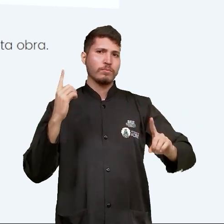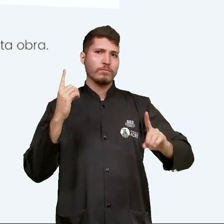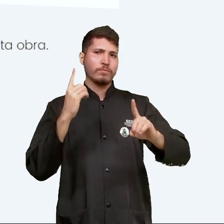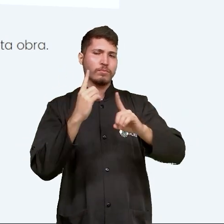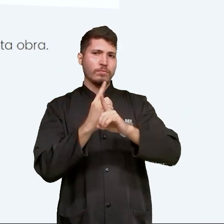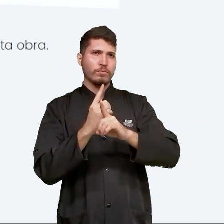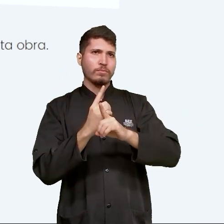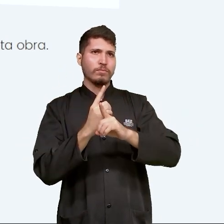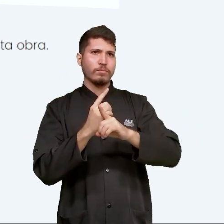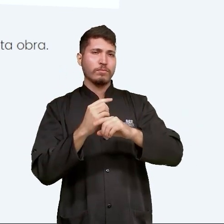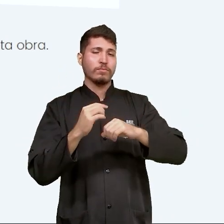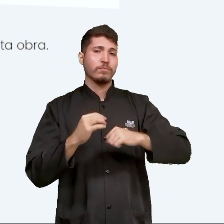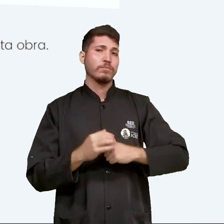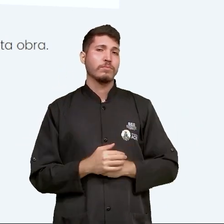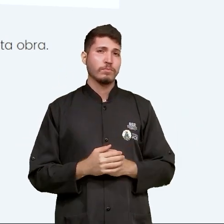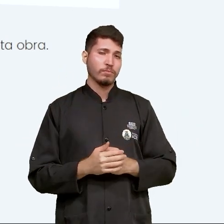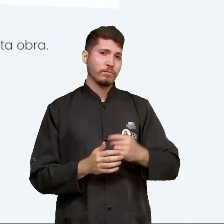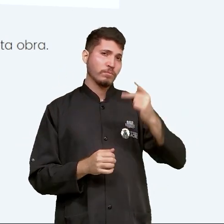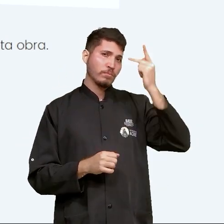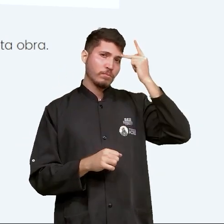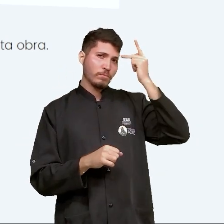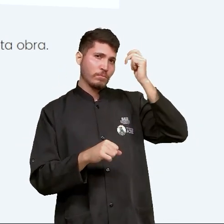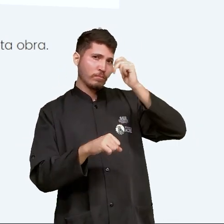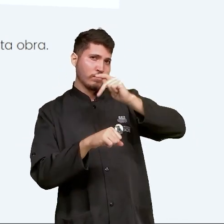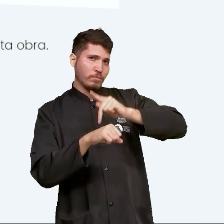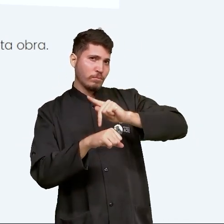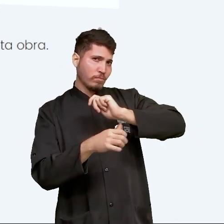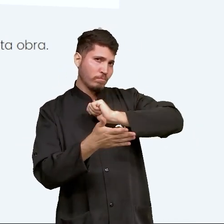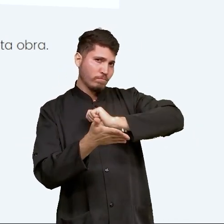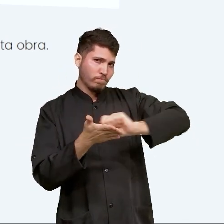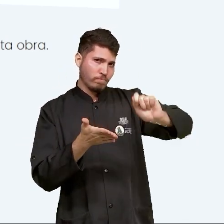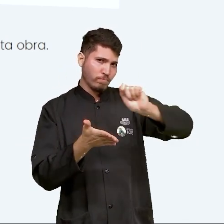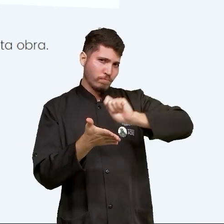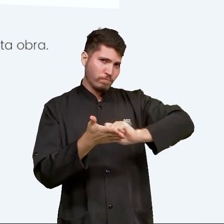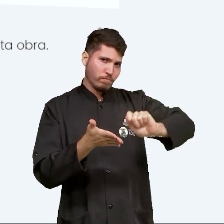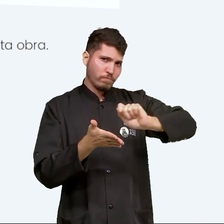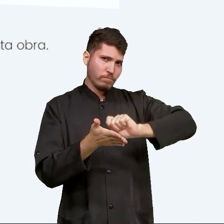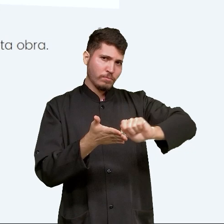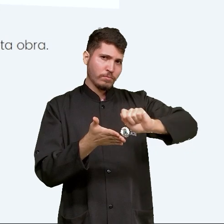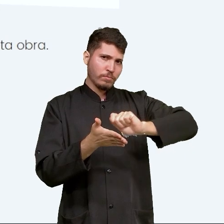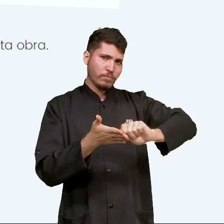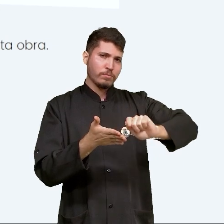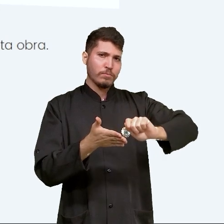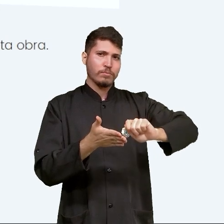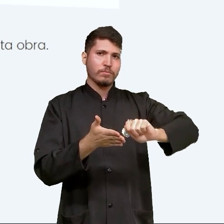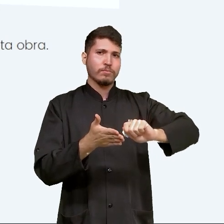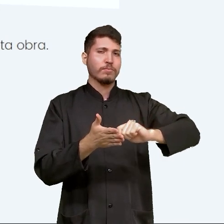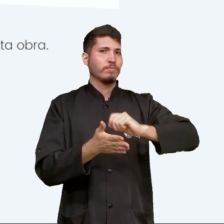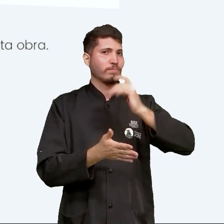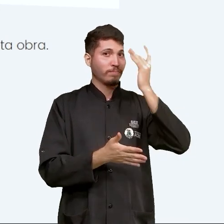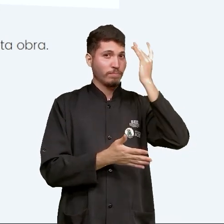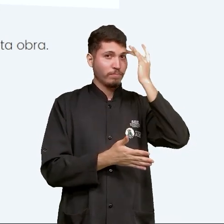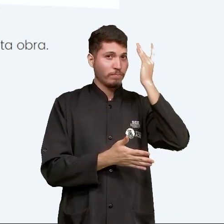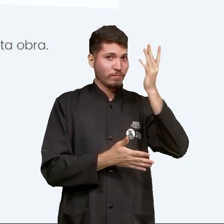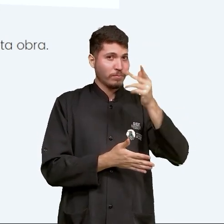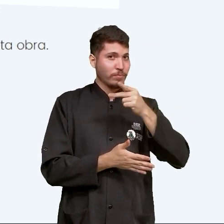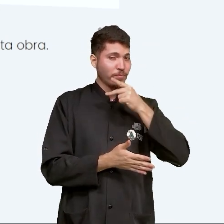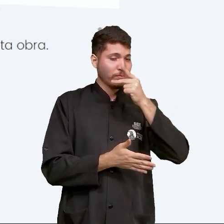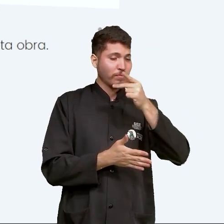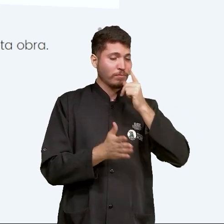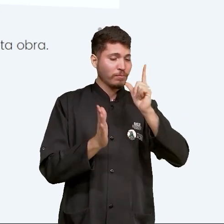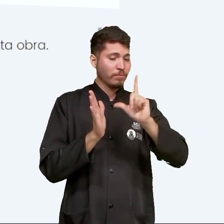Identifique o autor desta obra. Essa tá fácil, hein, gente? Nós falamos agora há pouco, na nossa aula